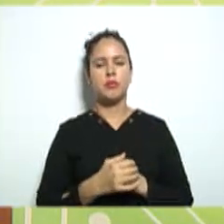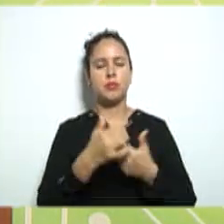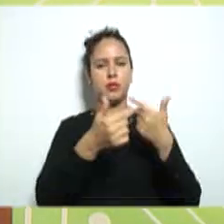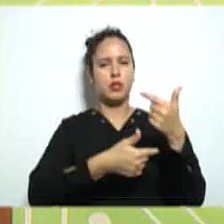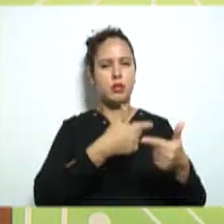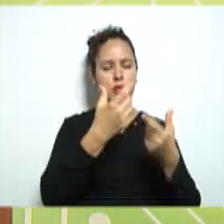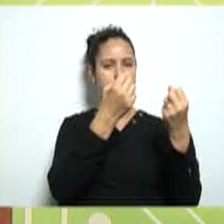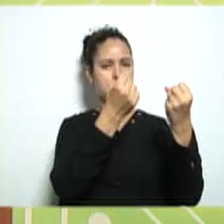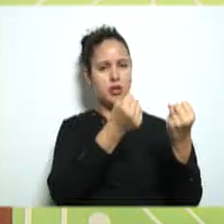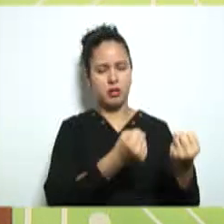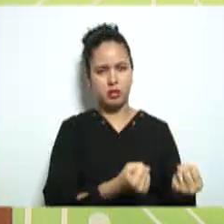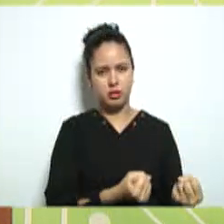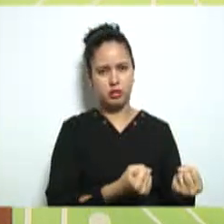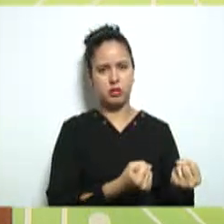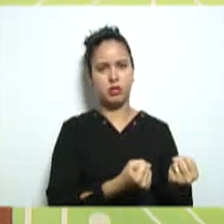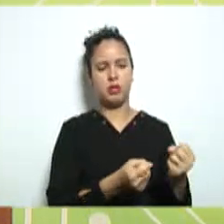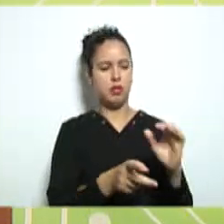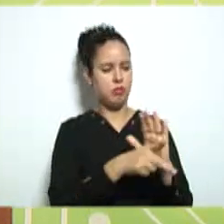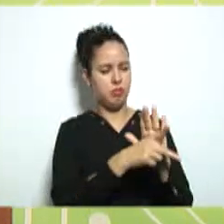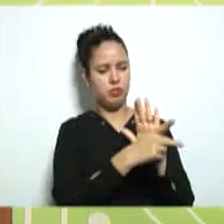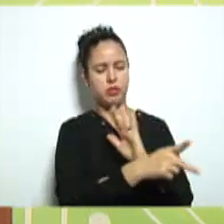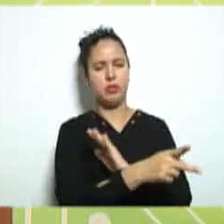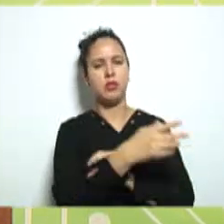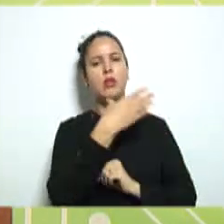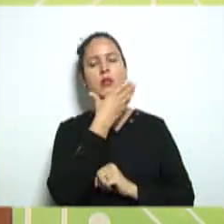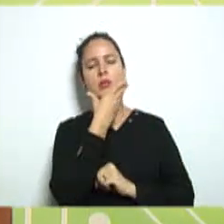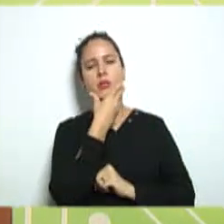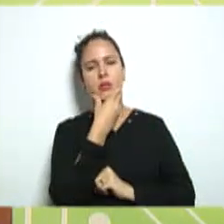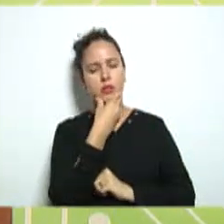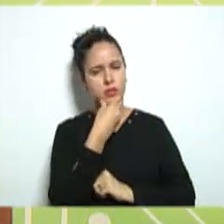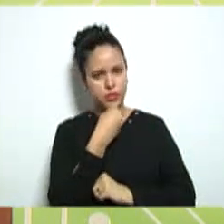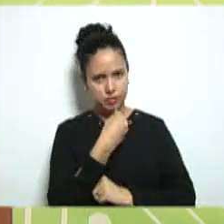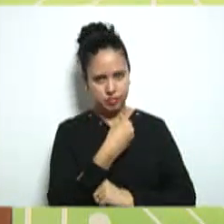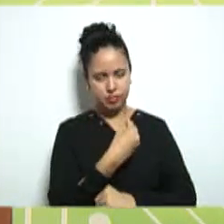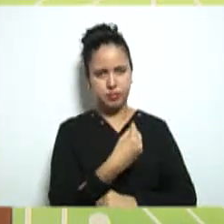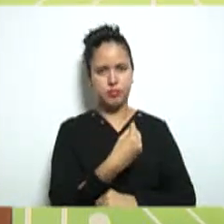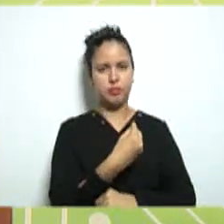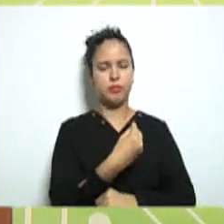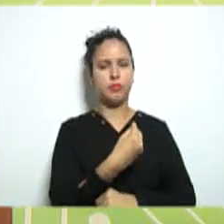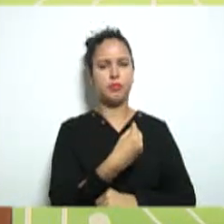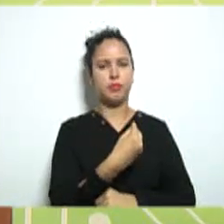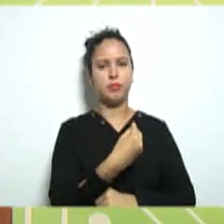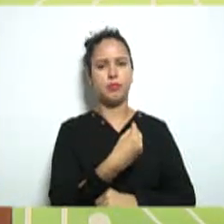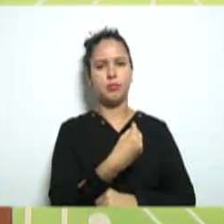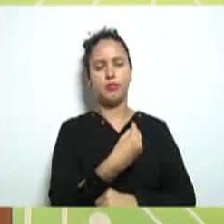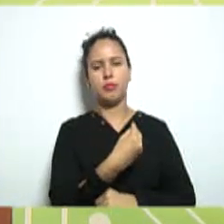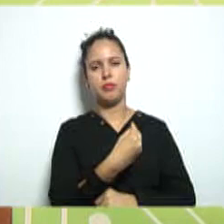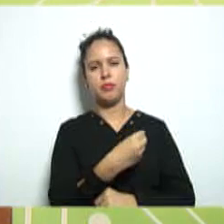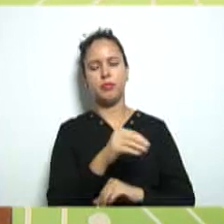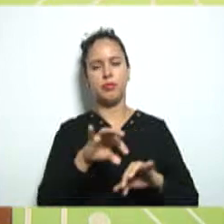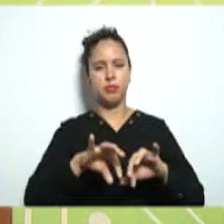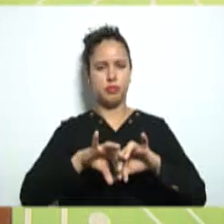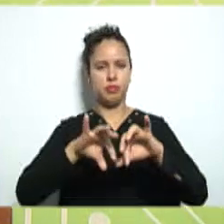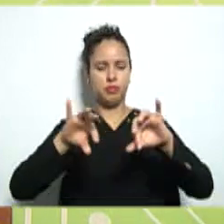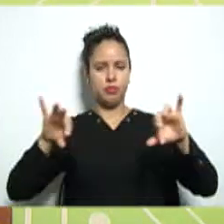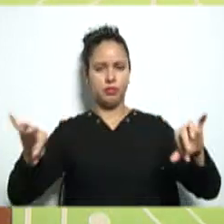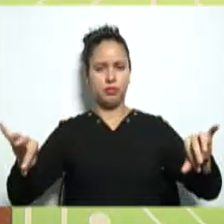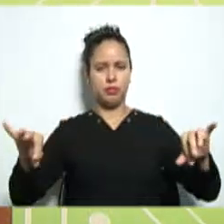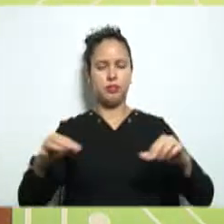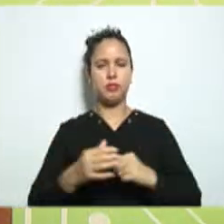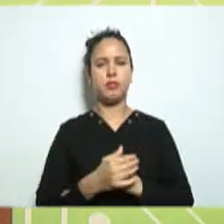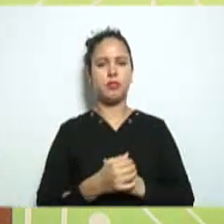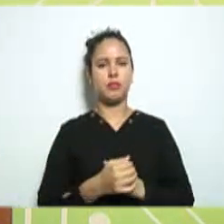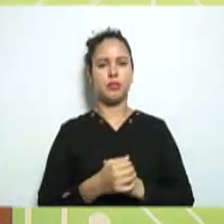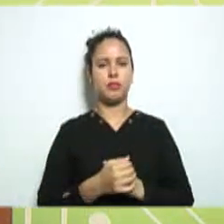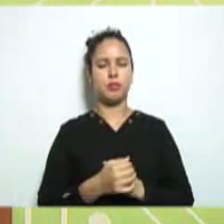trabalhos pesados, são tipos de trabalho que estão relacionados à atividade masculina. E como essa